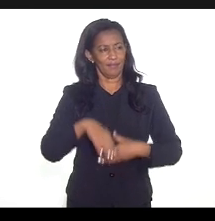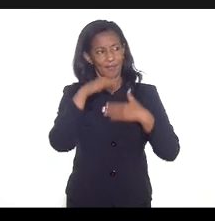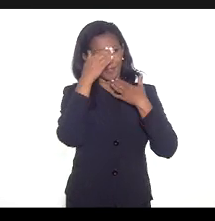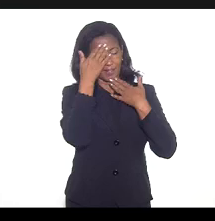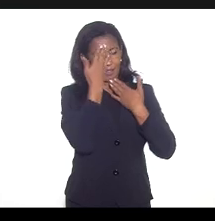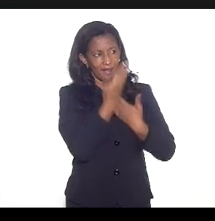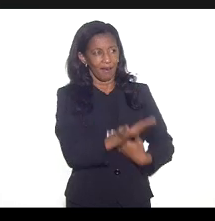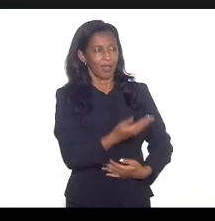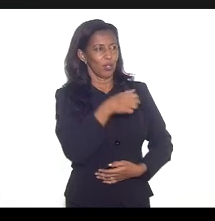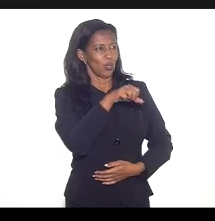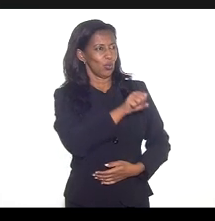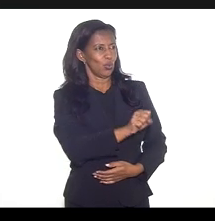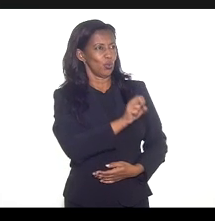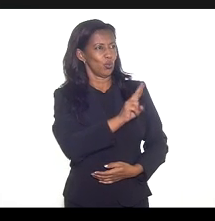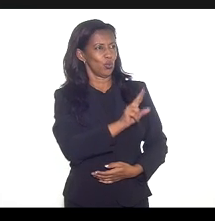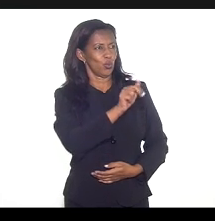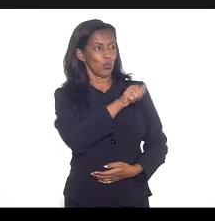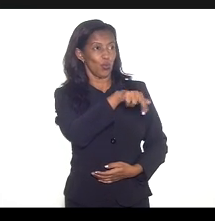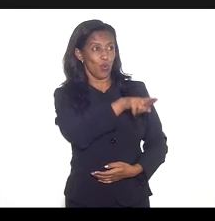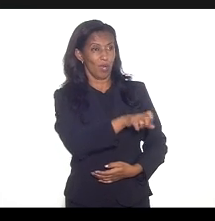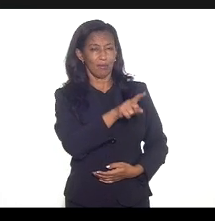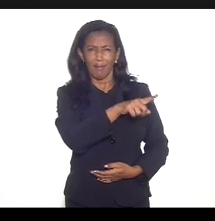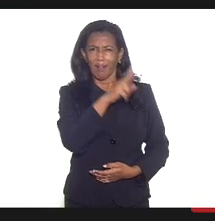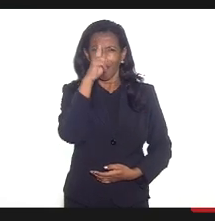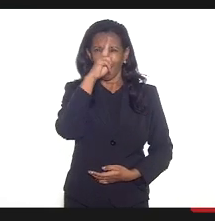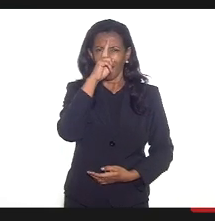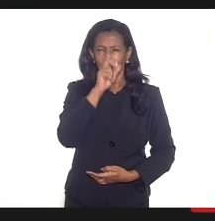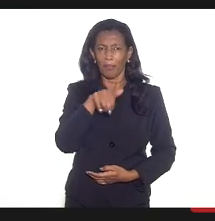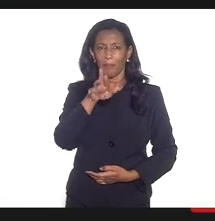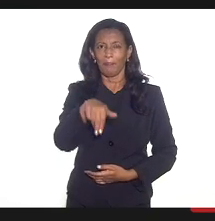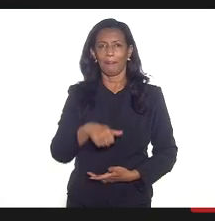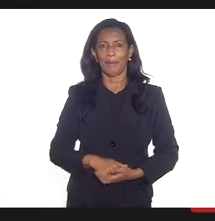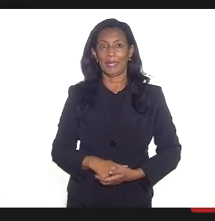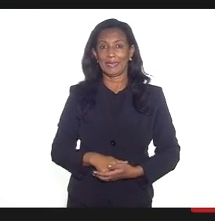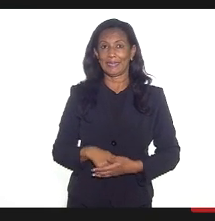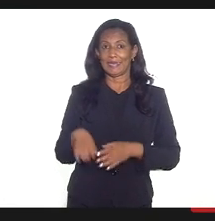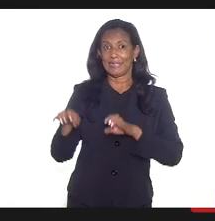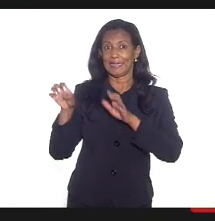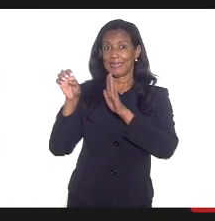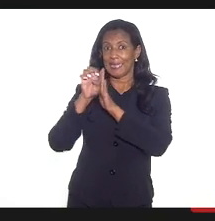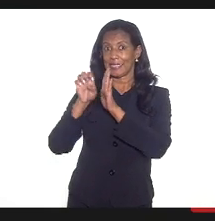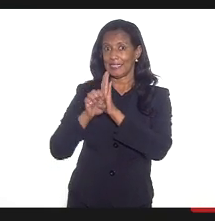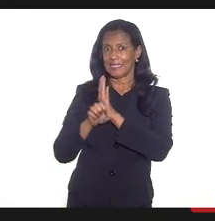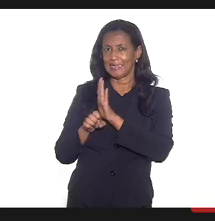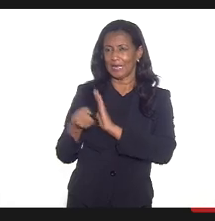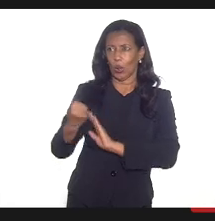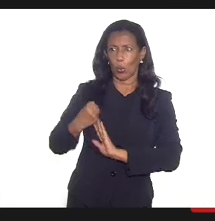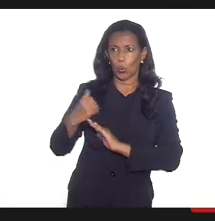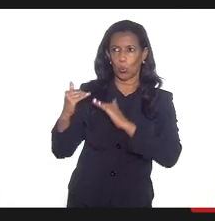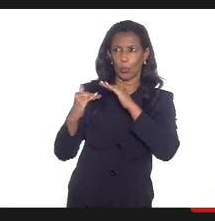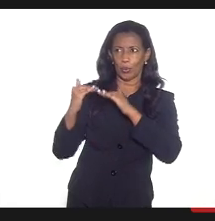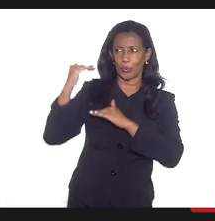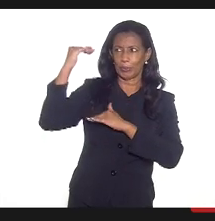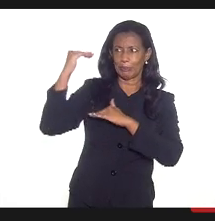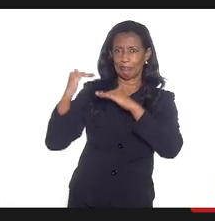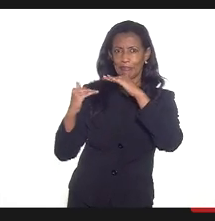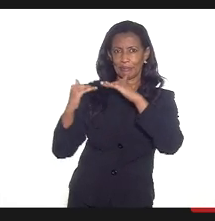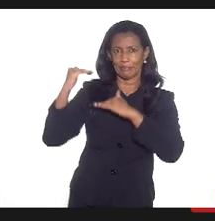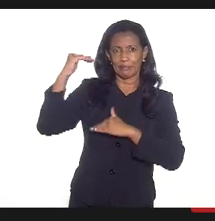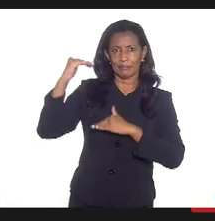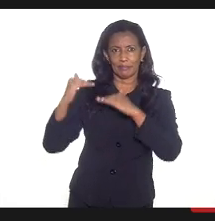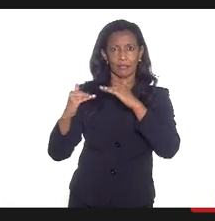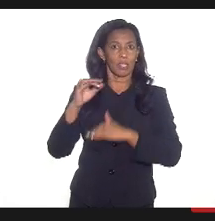Suane. Uma coisa que a Suane lembrou muito bem é a questão da estatística, né? E só